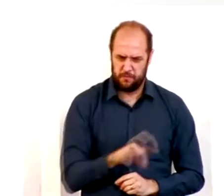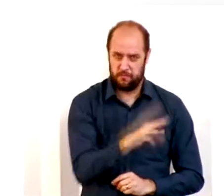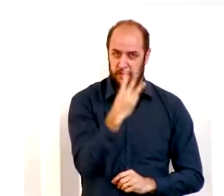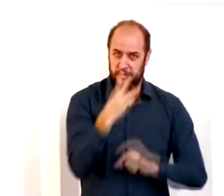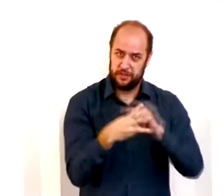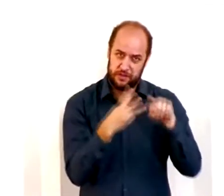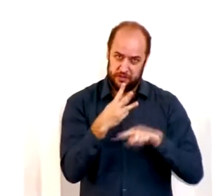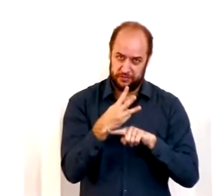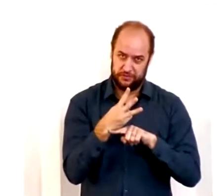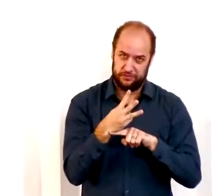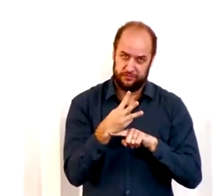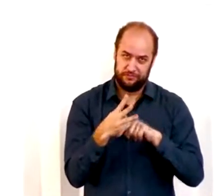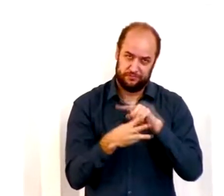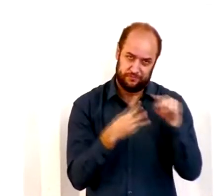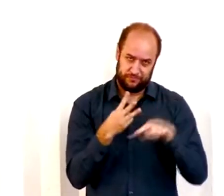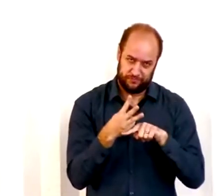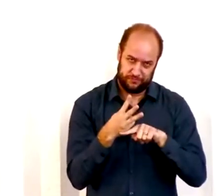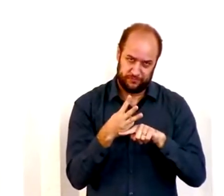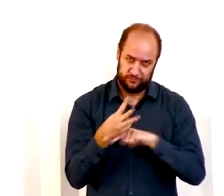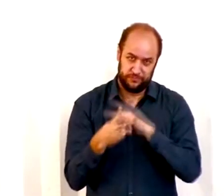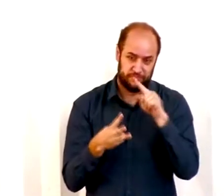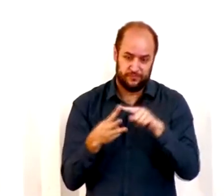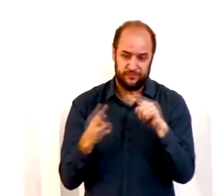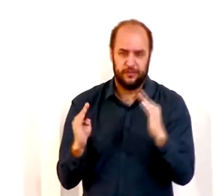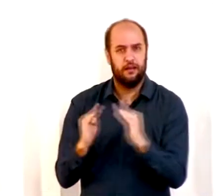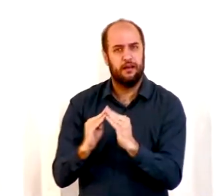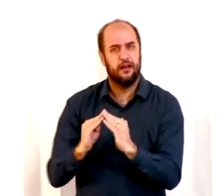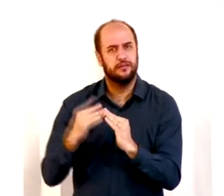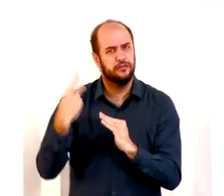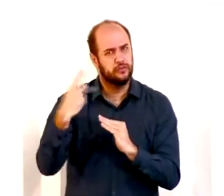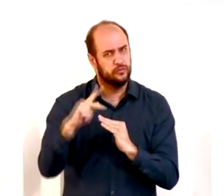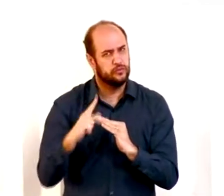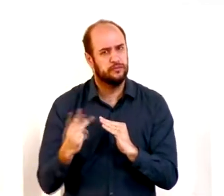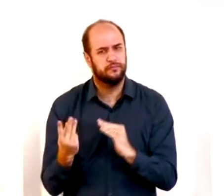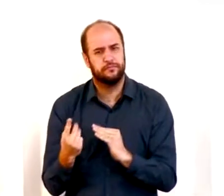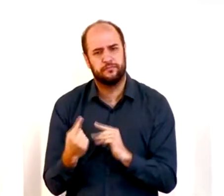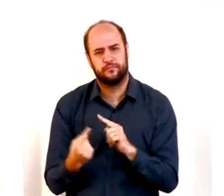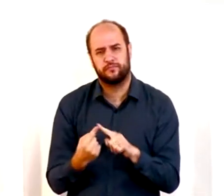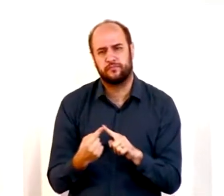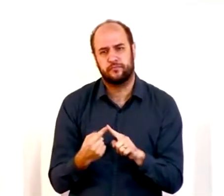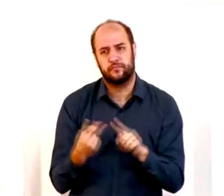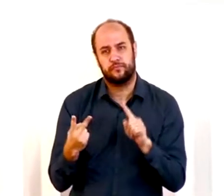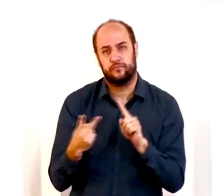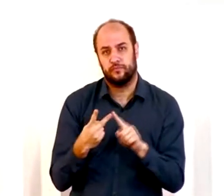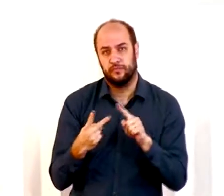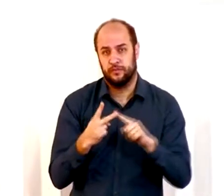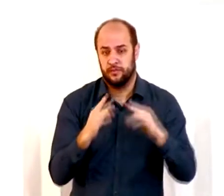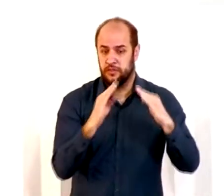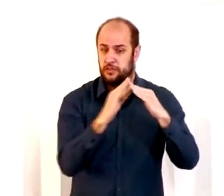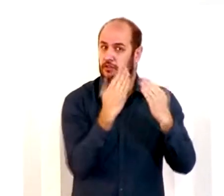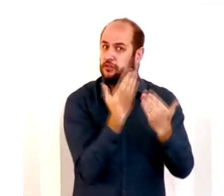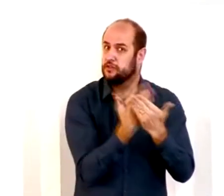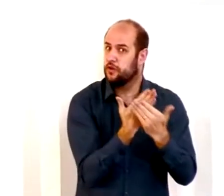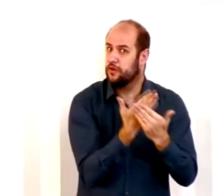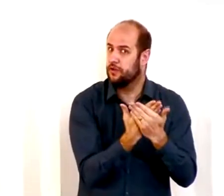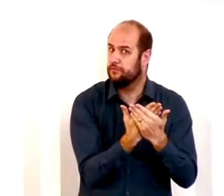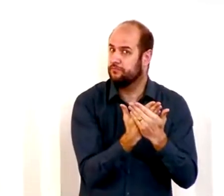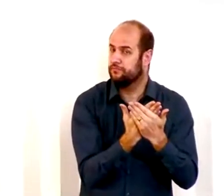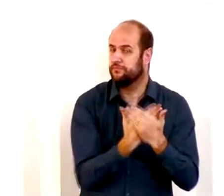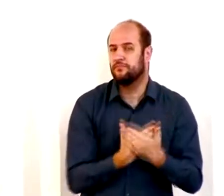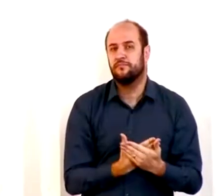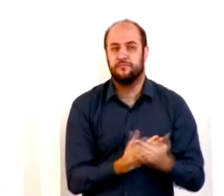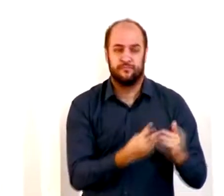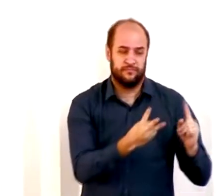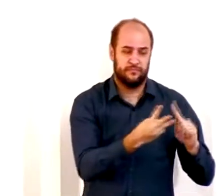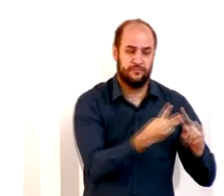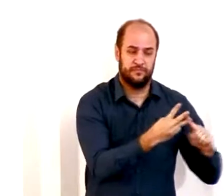desenhos. 3 desenhos. A casa de vocês, a escola de vocês